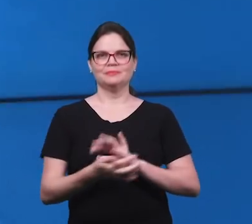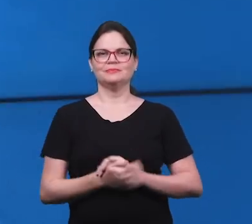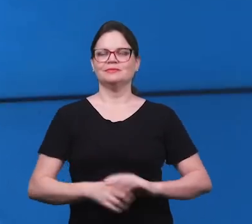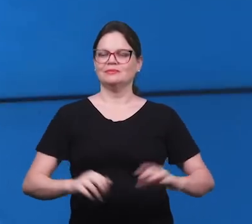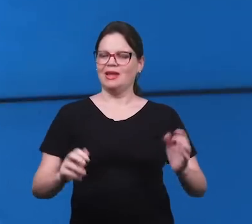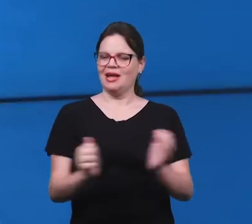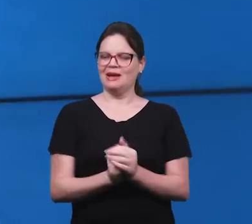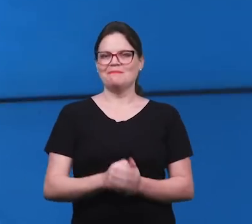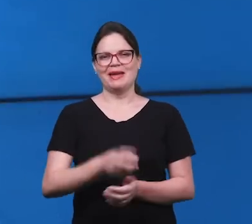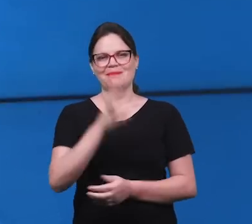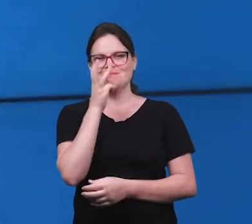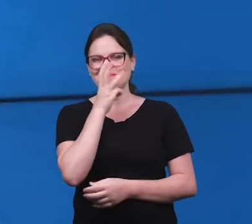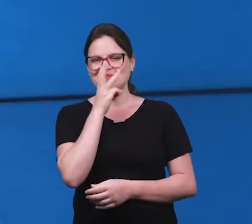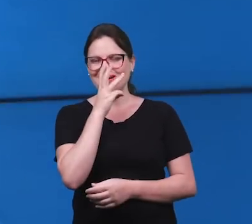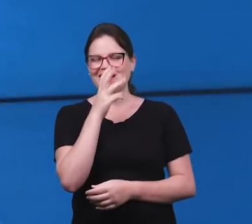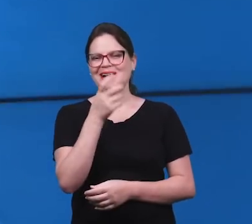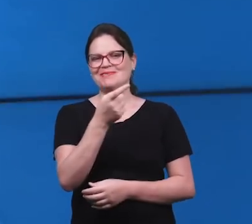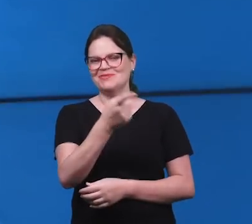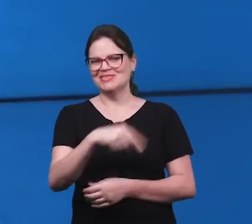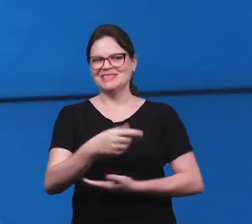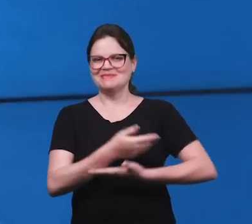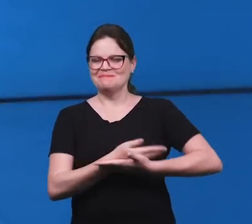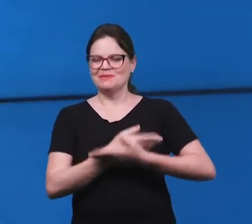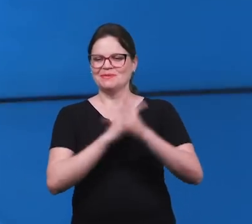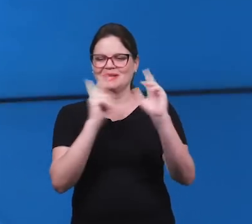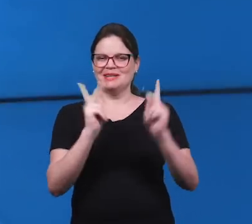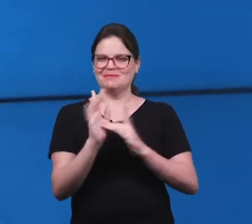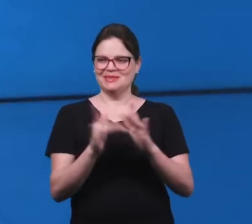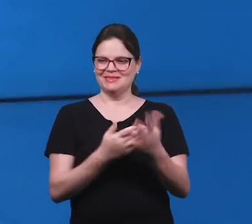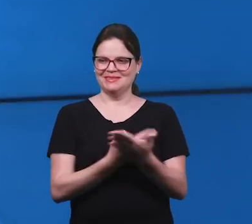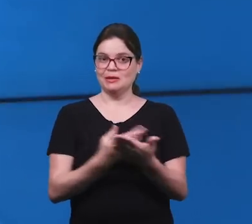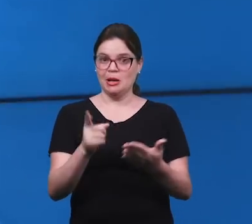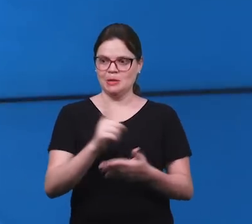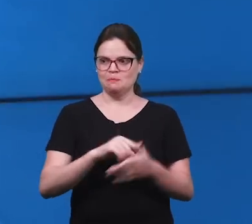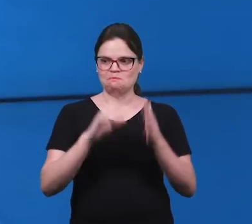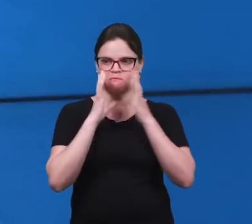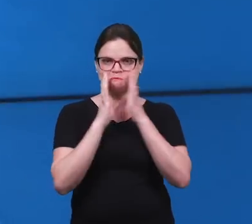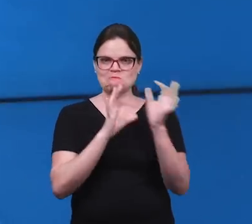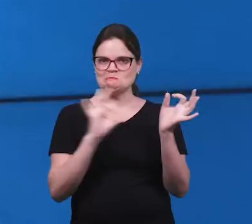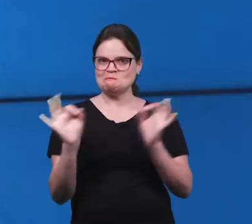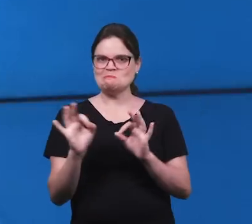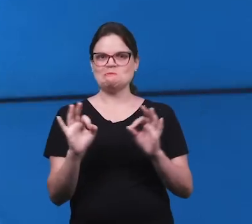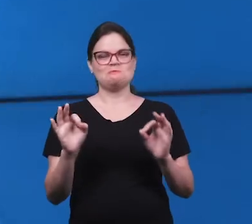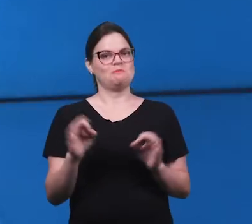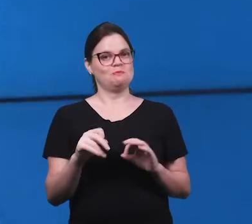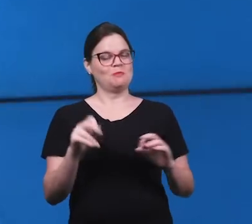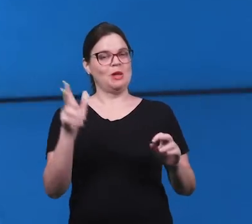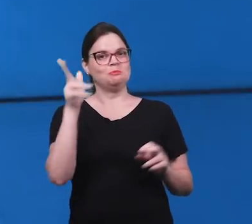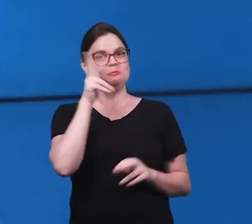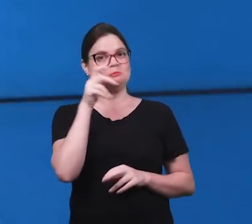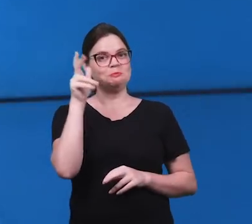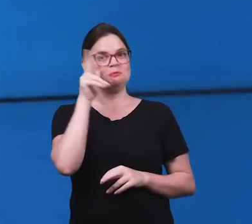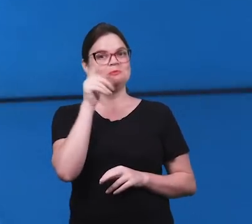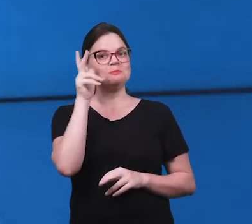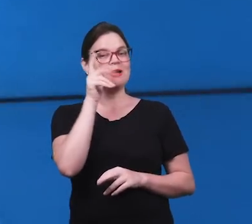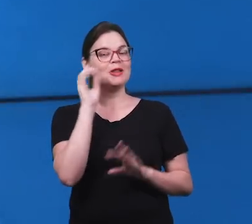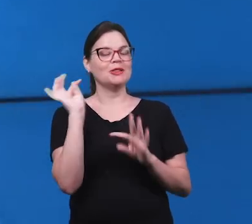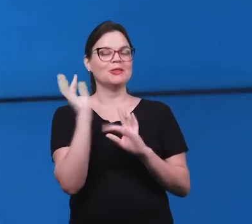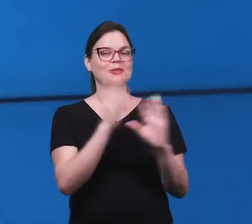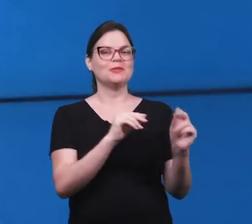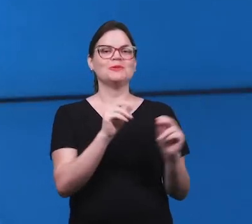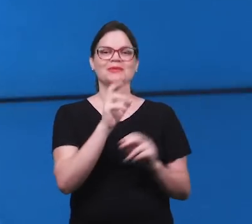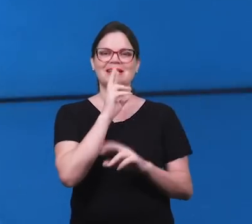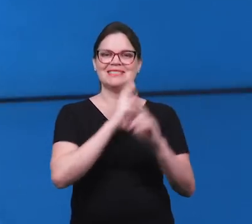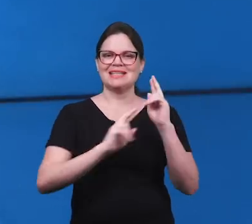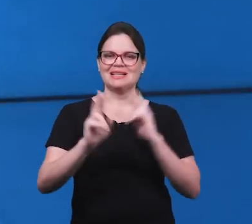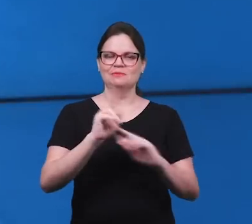Amém, mamães? Amém, bebês? A paz do Senhor Jesus. Muito bem atentos, né? Eles sempre ficaram ouvindo ali a resposta,